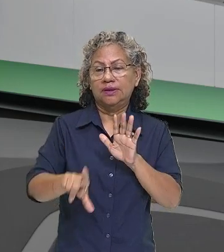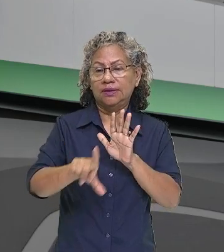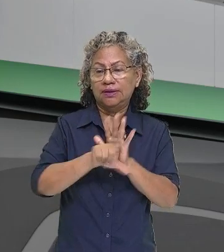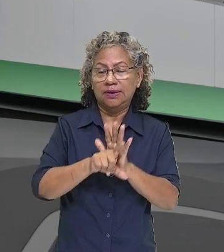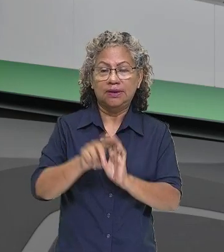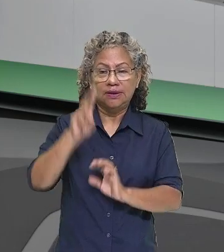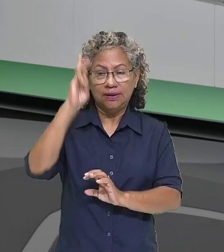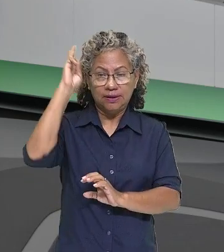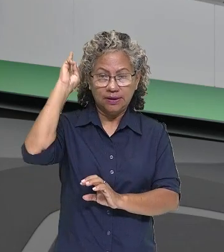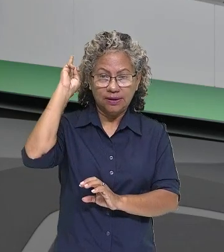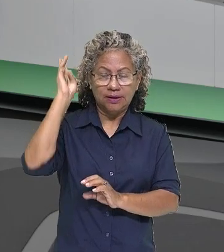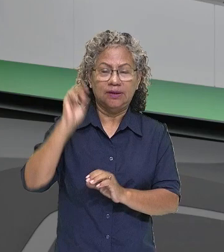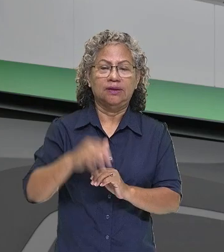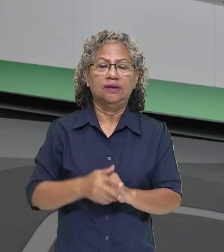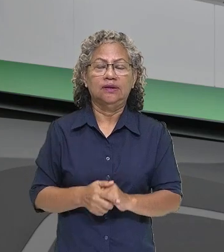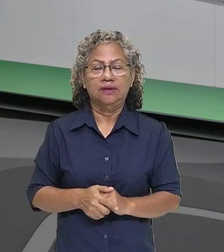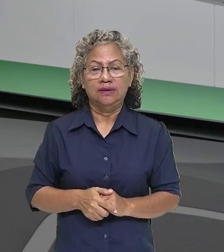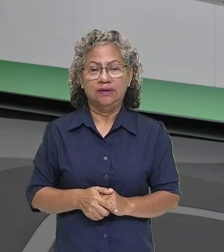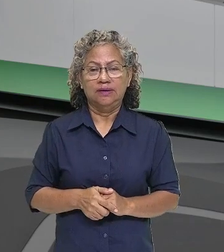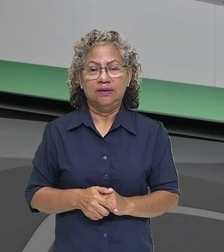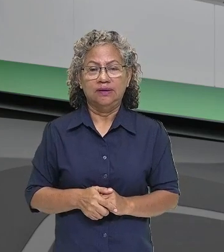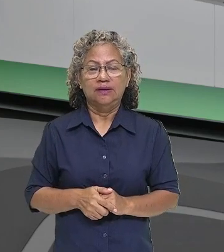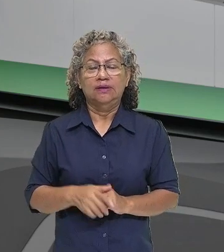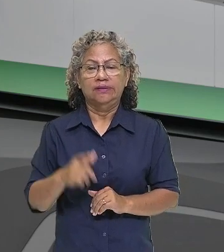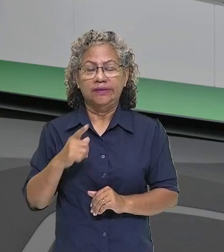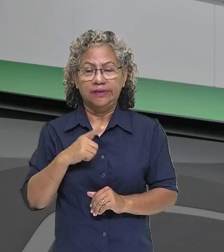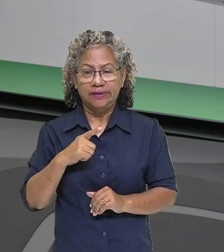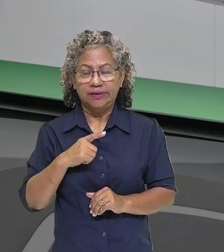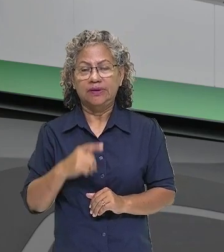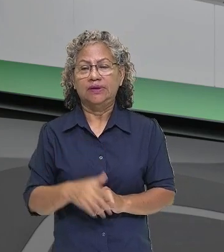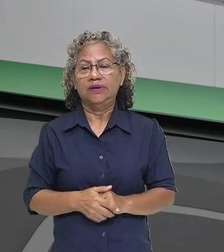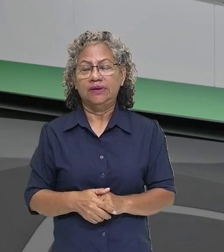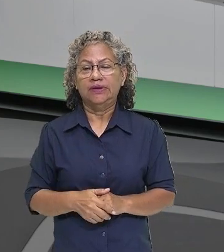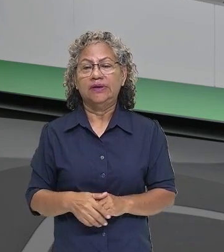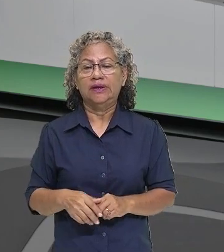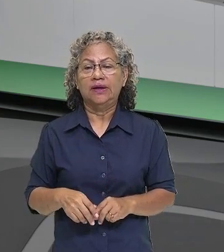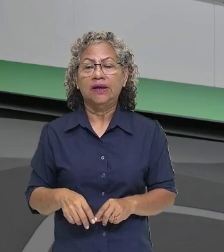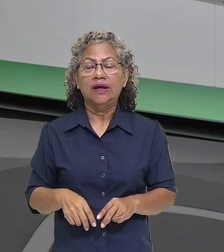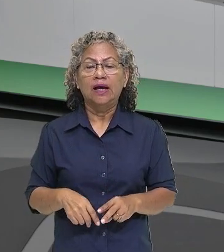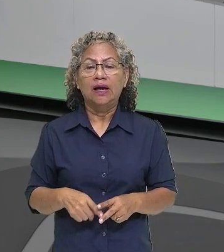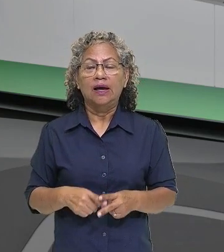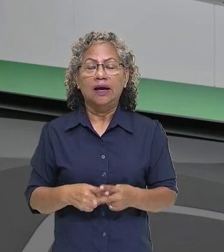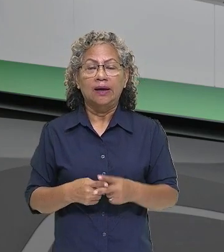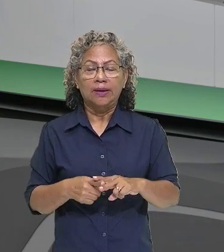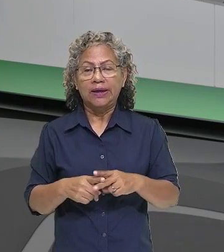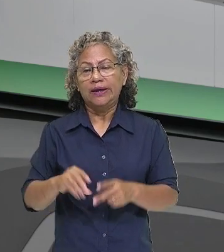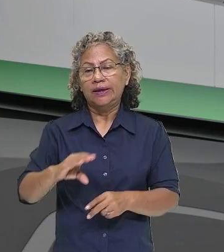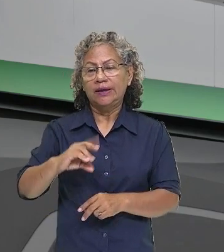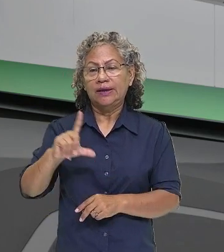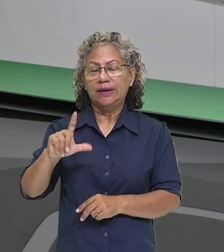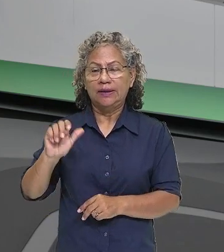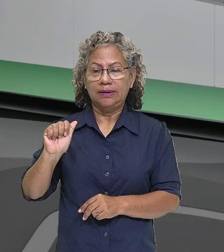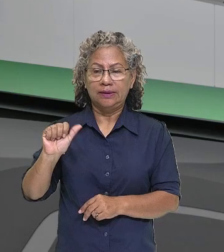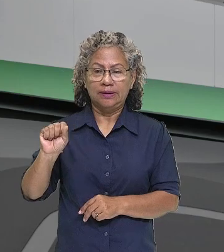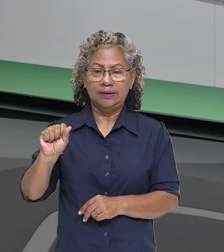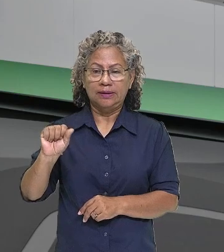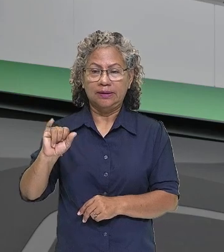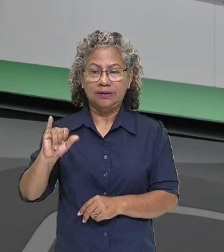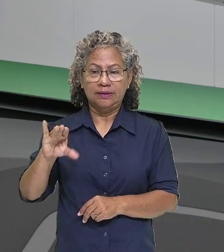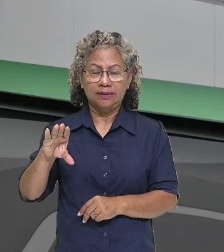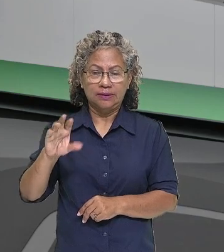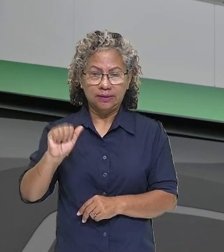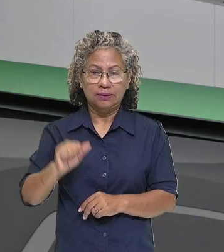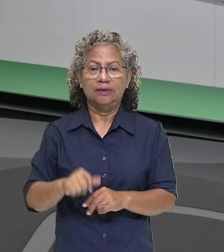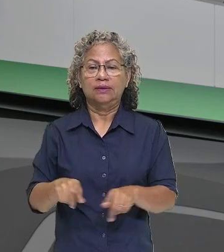de Newton, que elas regem aí a mecânica clássica, também conhecida como a